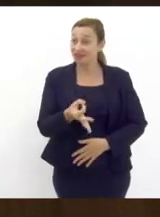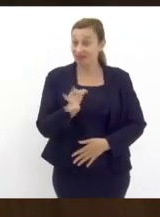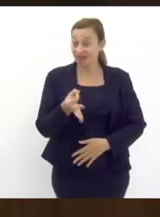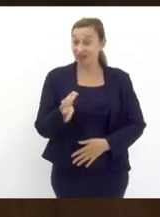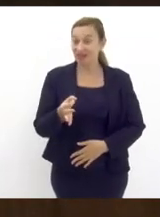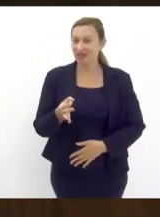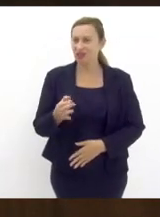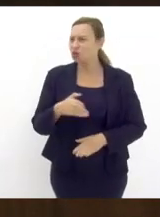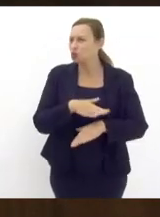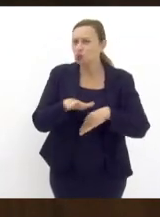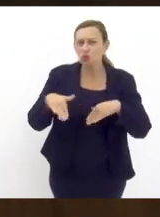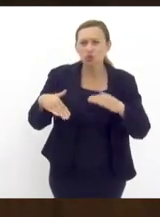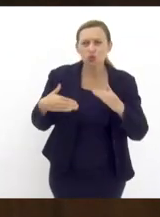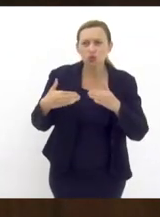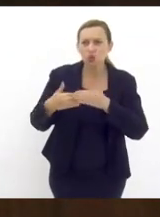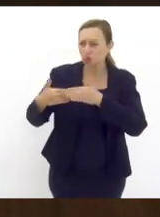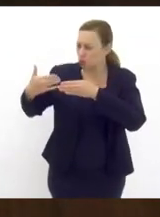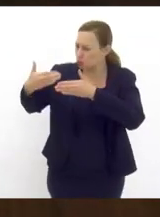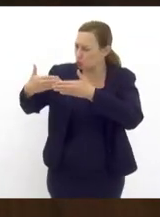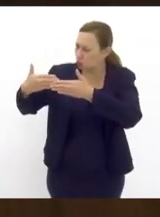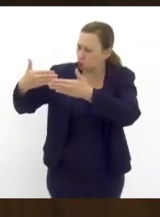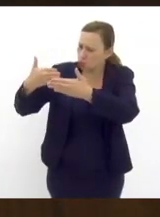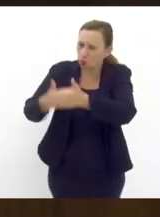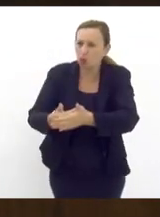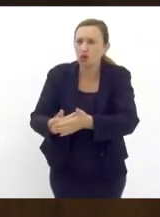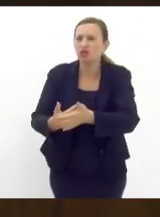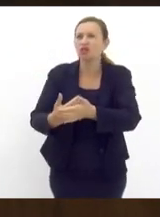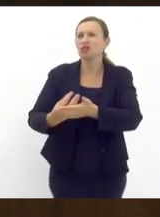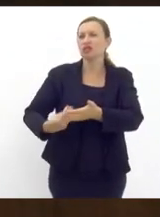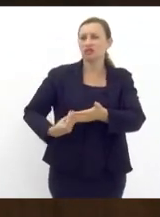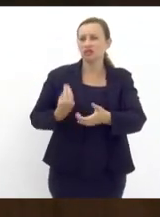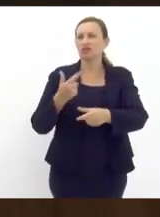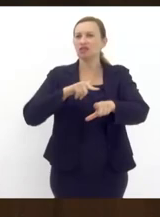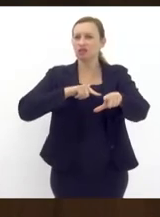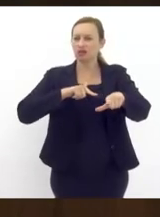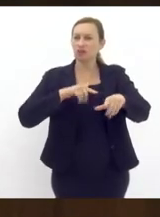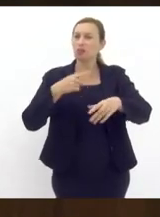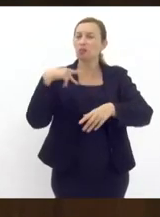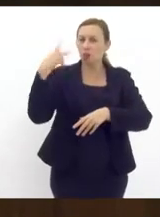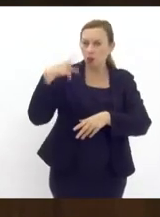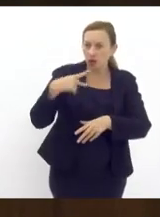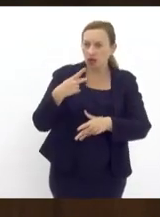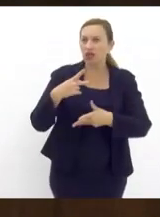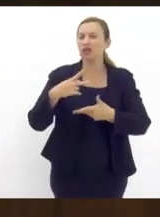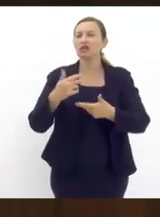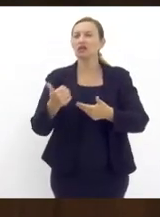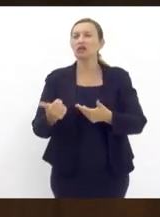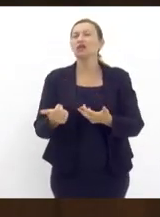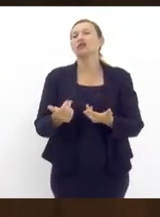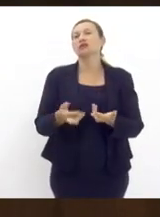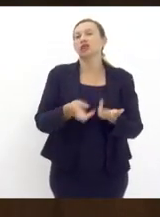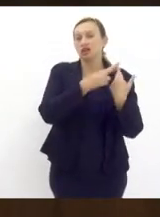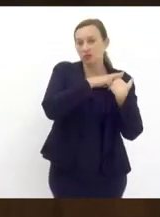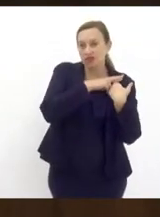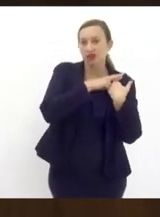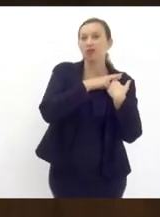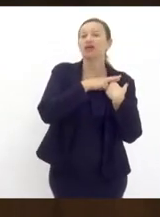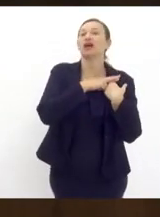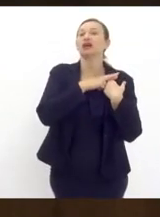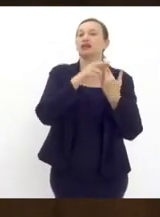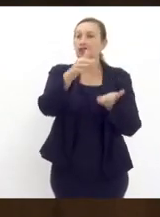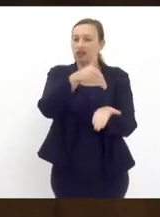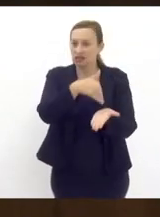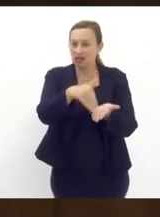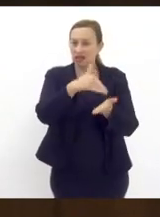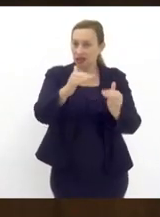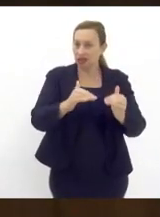a bagagem por conta da sua trajetória na vida pública de assumir a subsecretaria e fazer interlocução